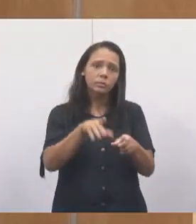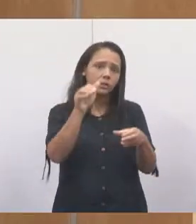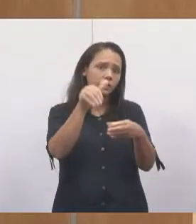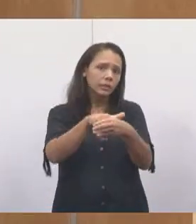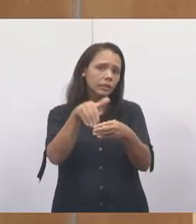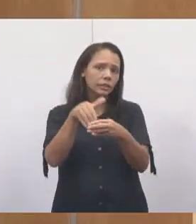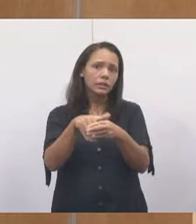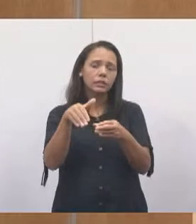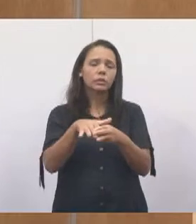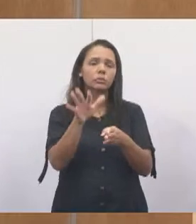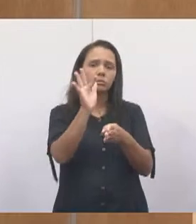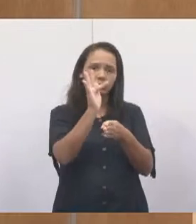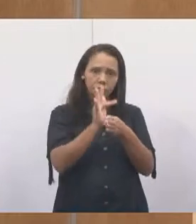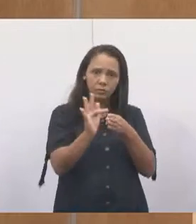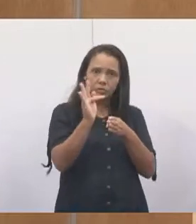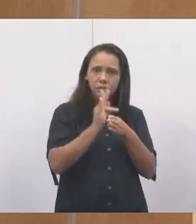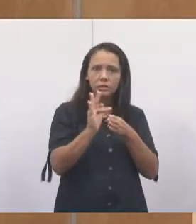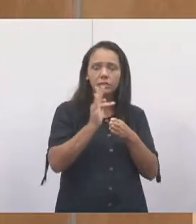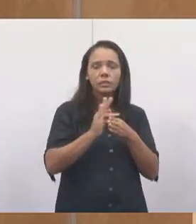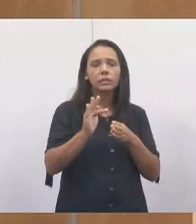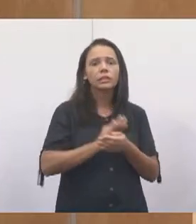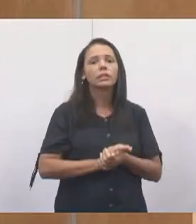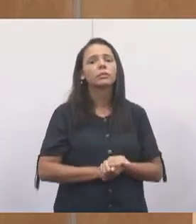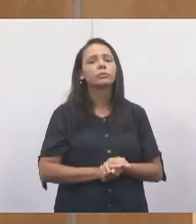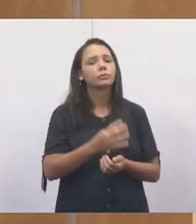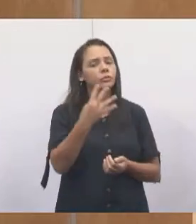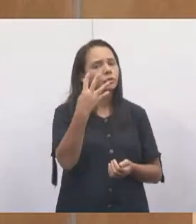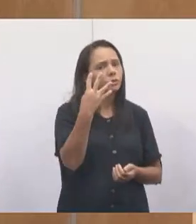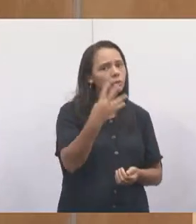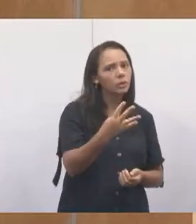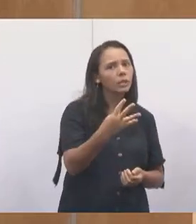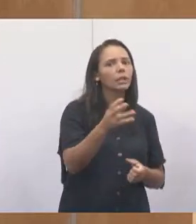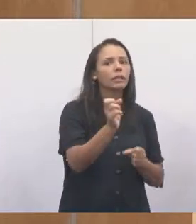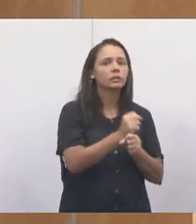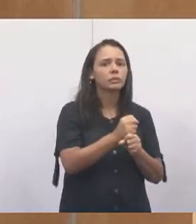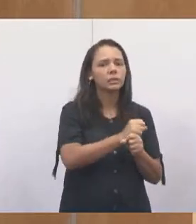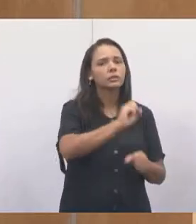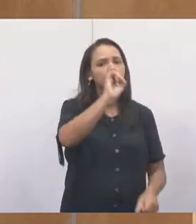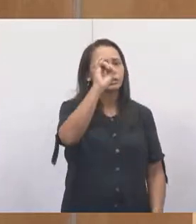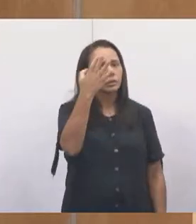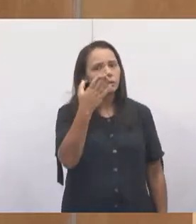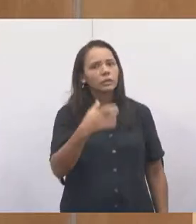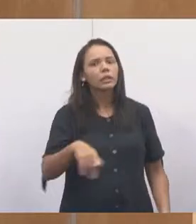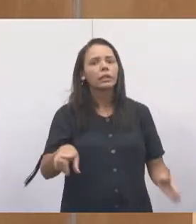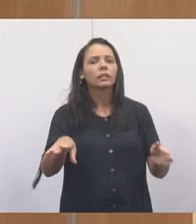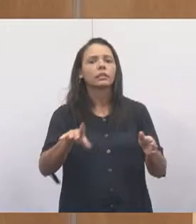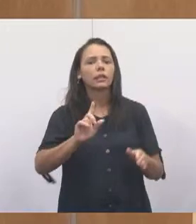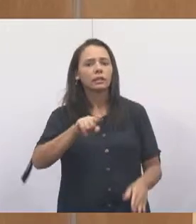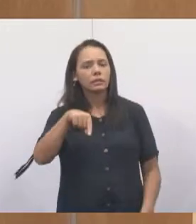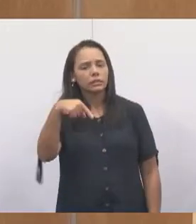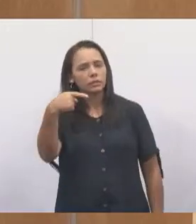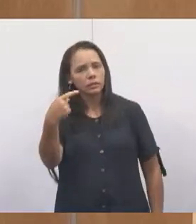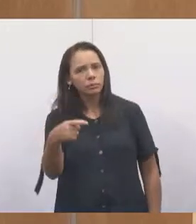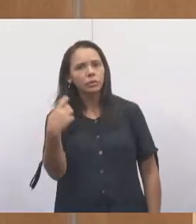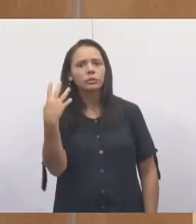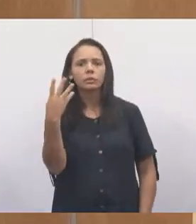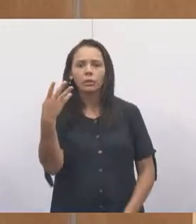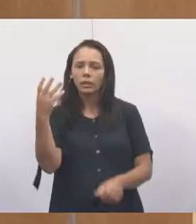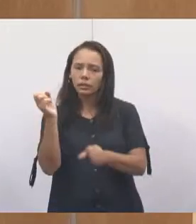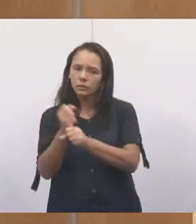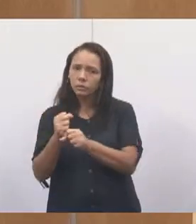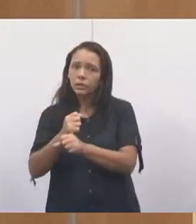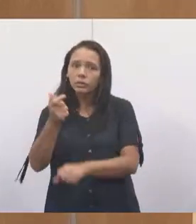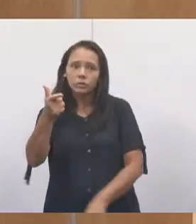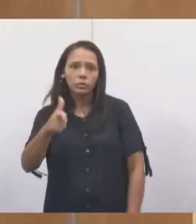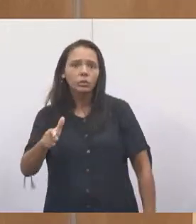lembrando que de 4 em 4 anos vai ser essa eleição em todo o território nacional.